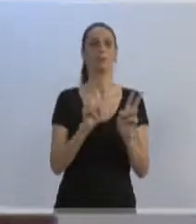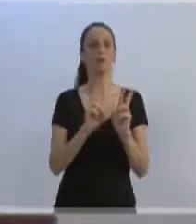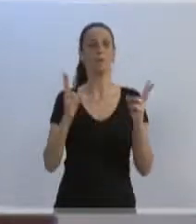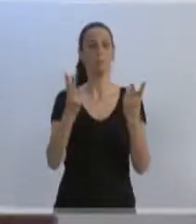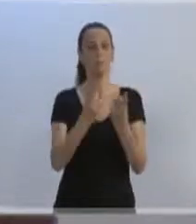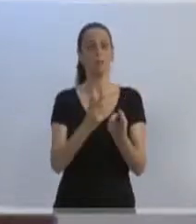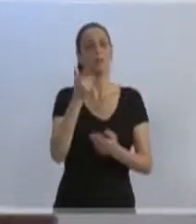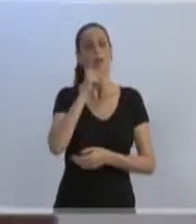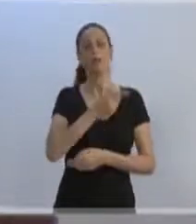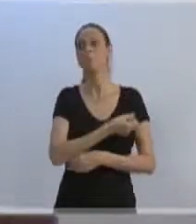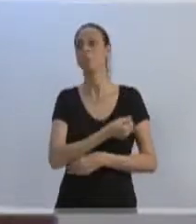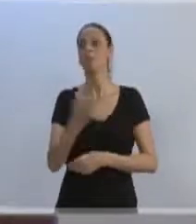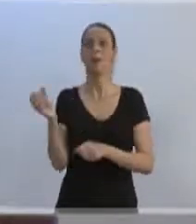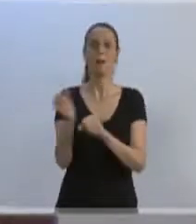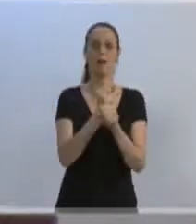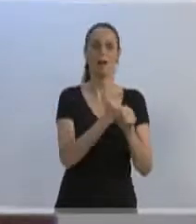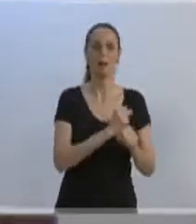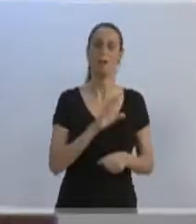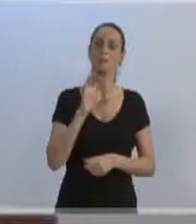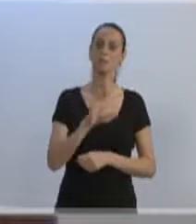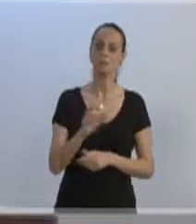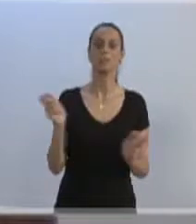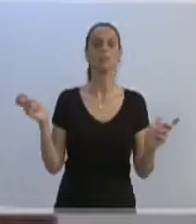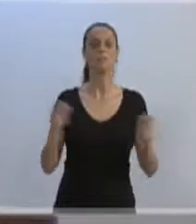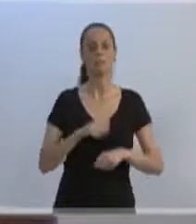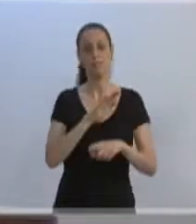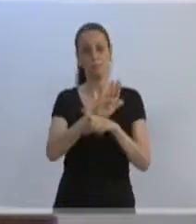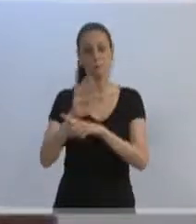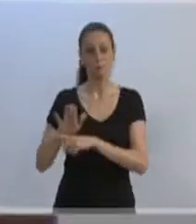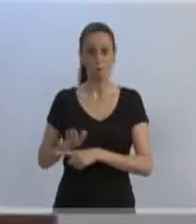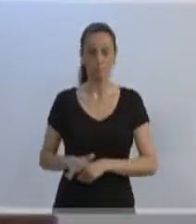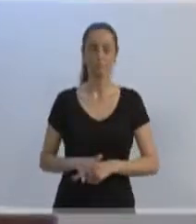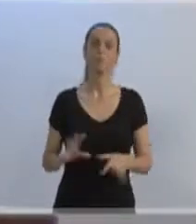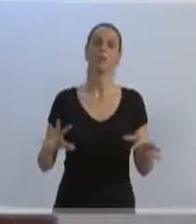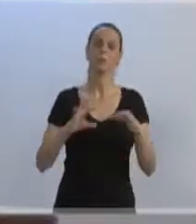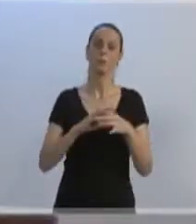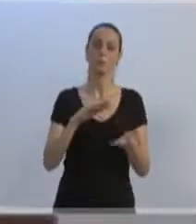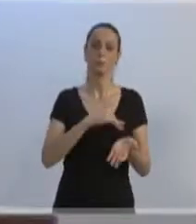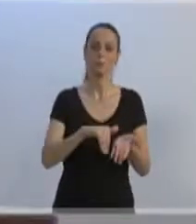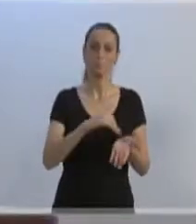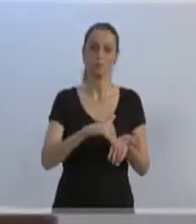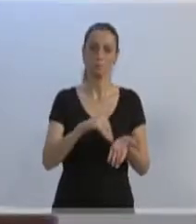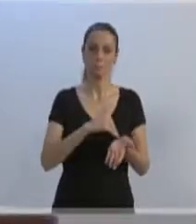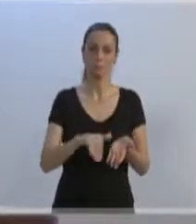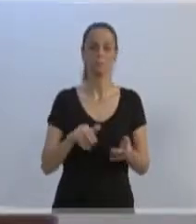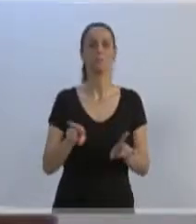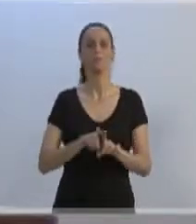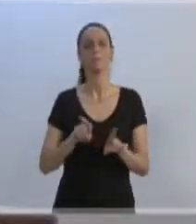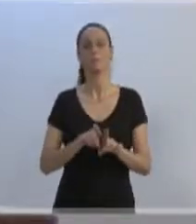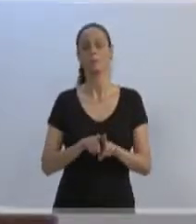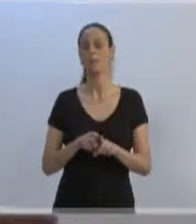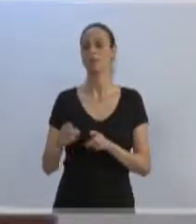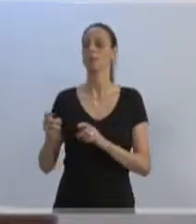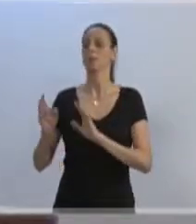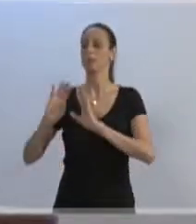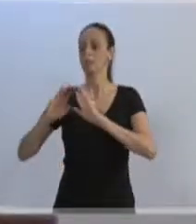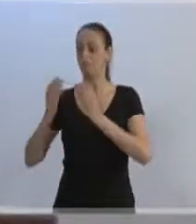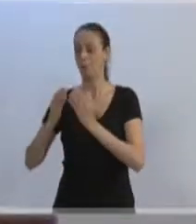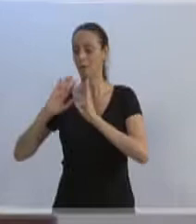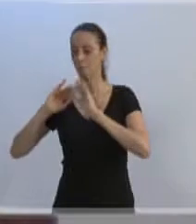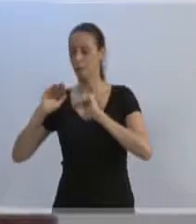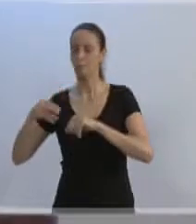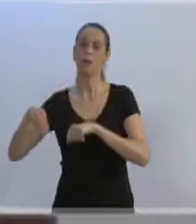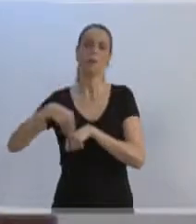contemplado com muitas obras então é dessa maneira que podemos ajudar junto com as secretarias levando até a comunidade para que a comunidade